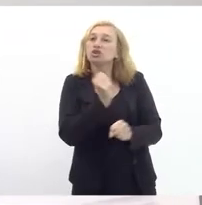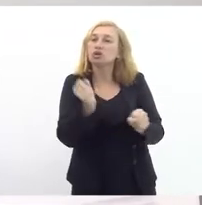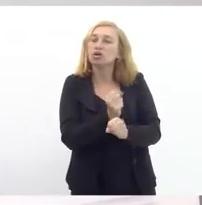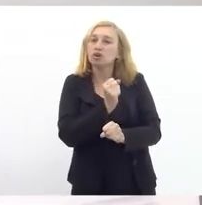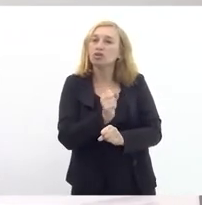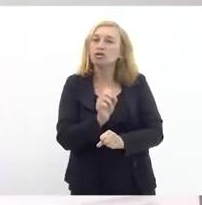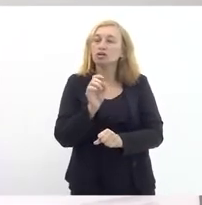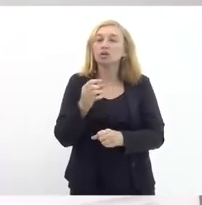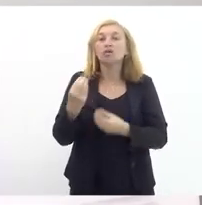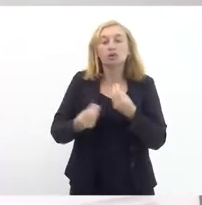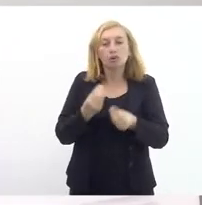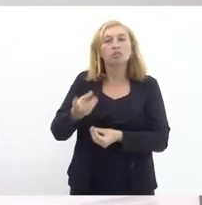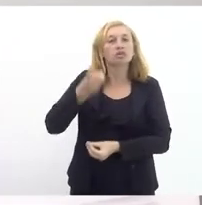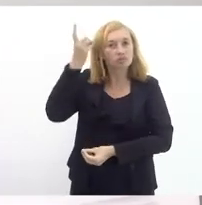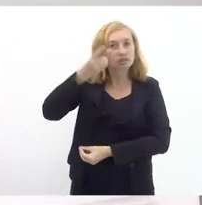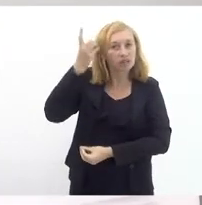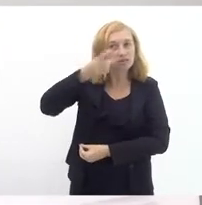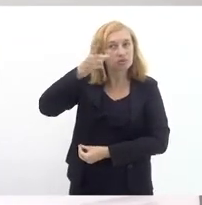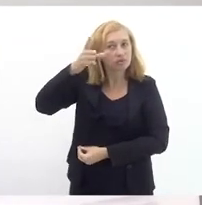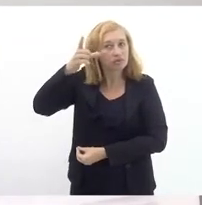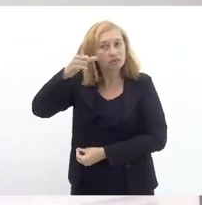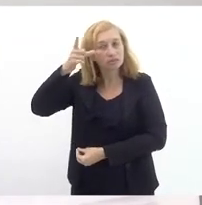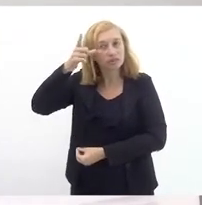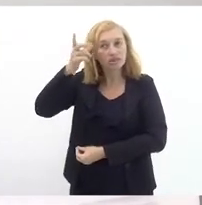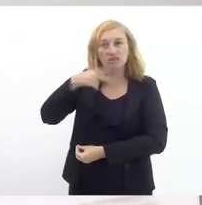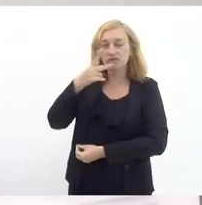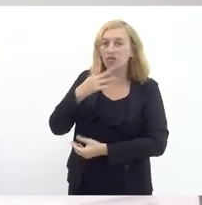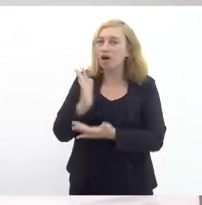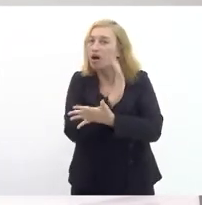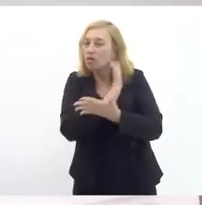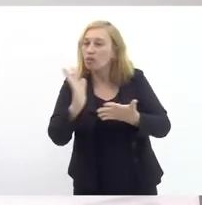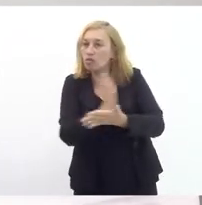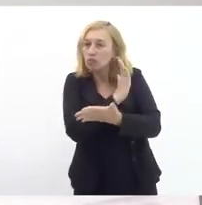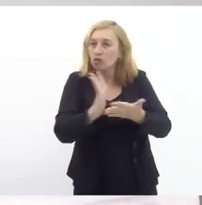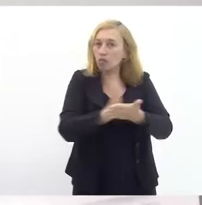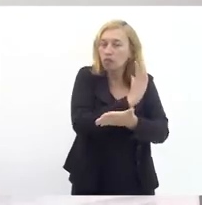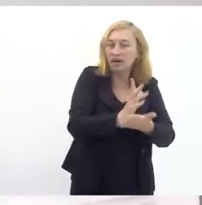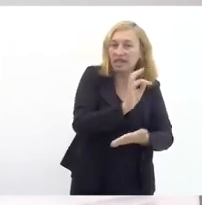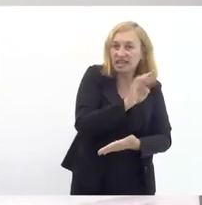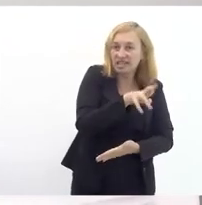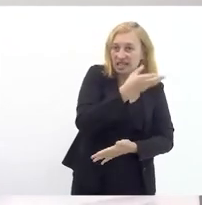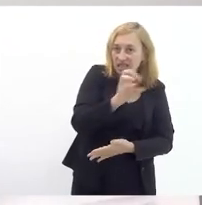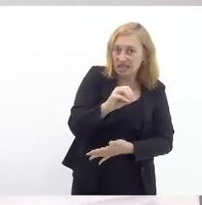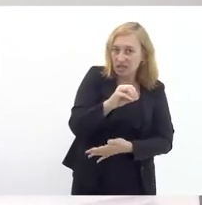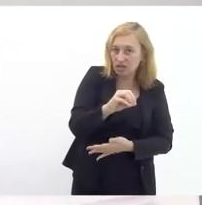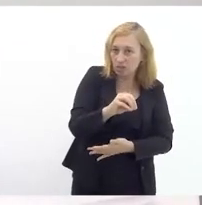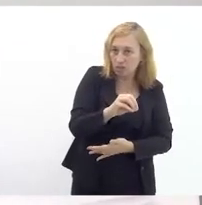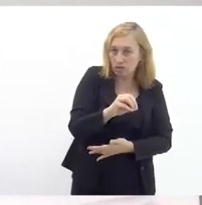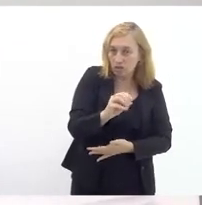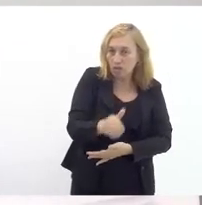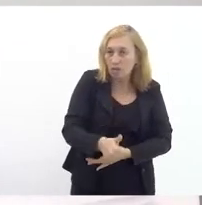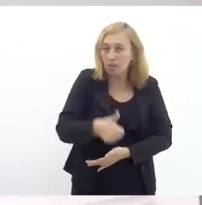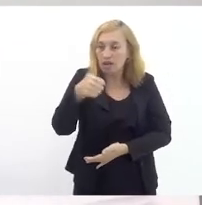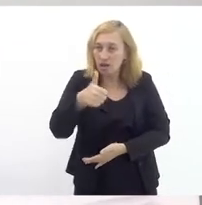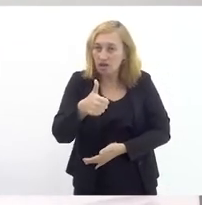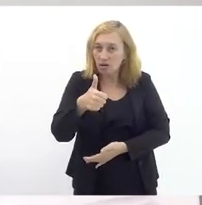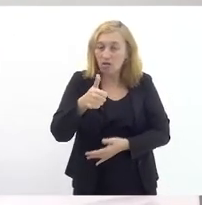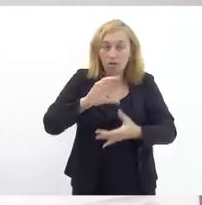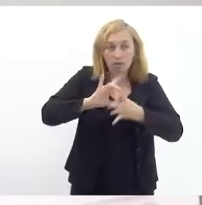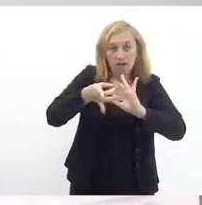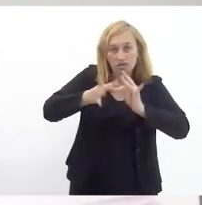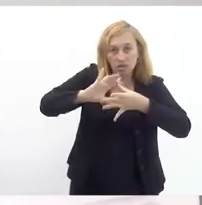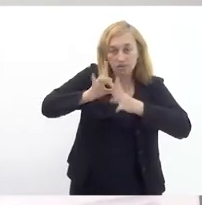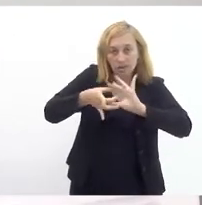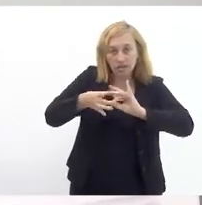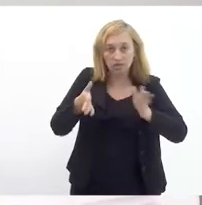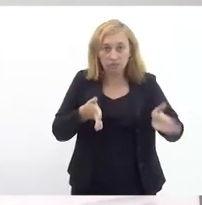como a deputada Lucinha falou aqui, de algumas estações que eram visíveis para as Olimpíadas.